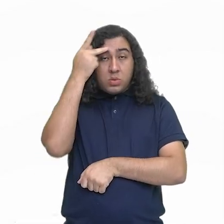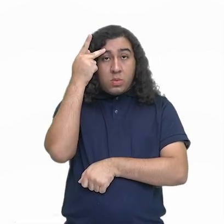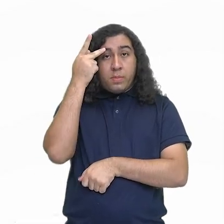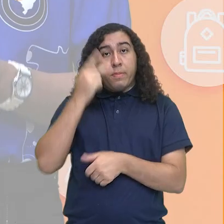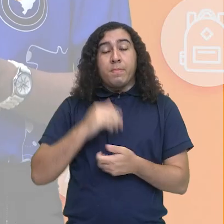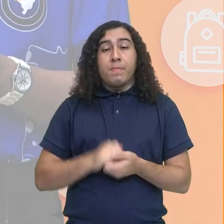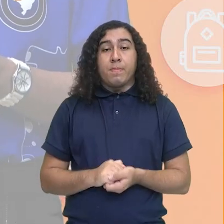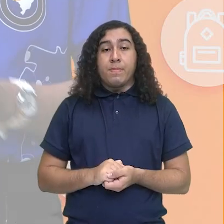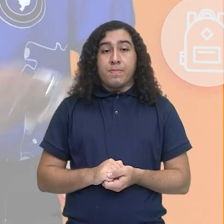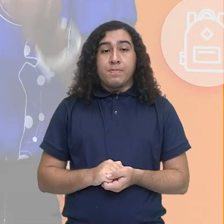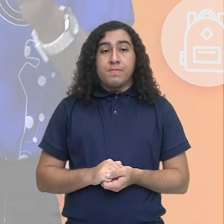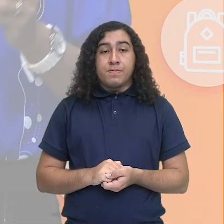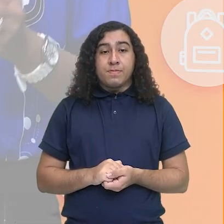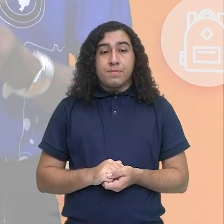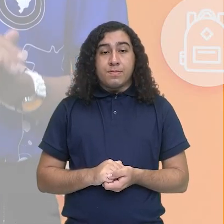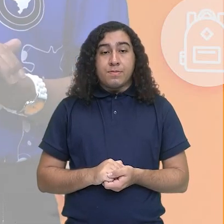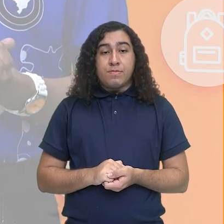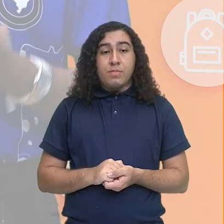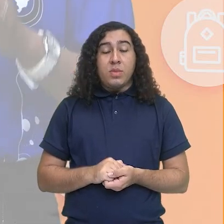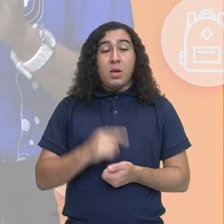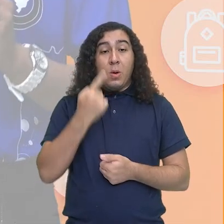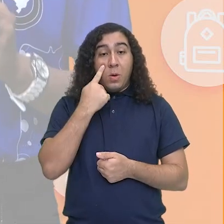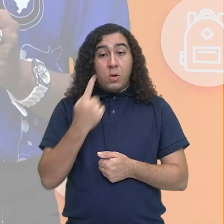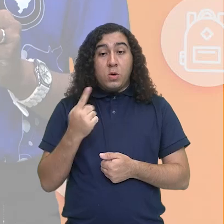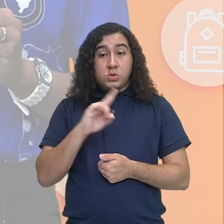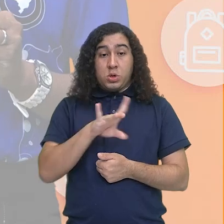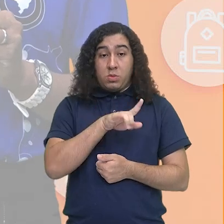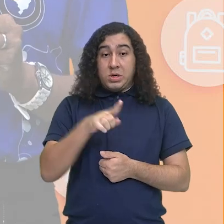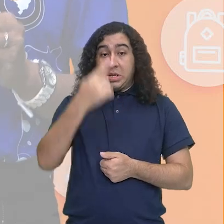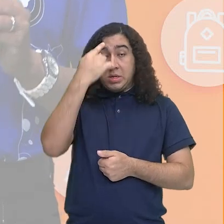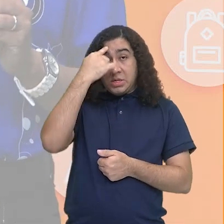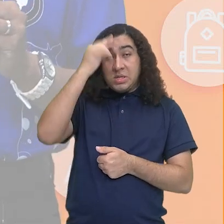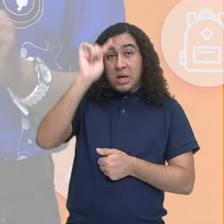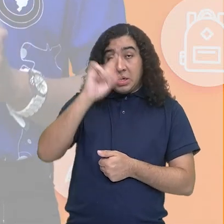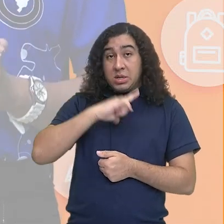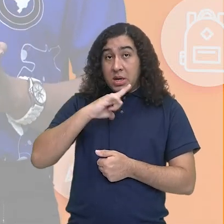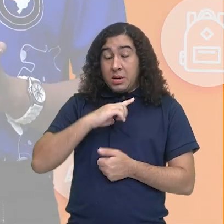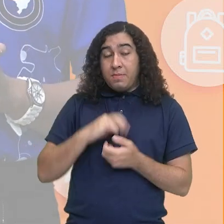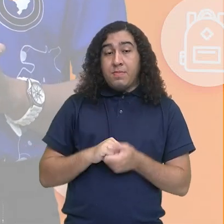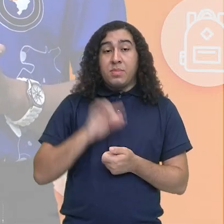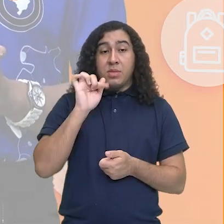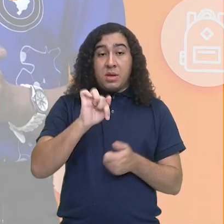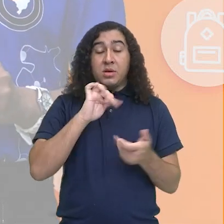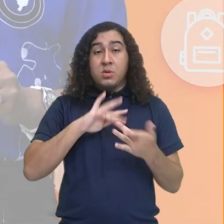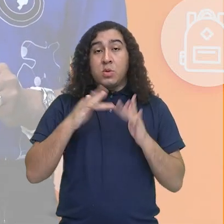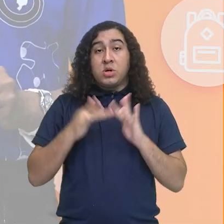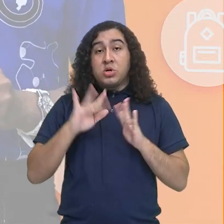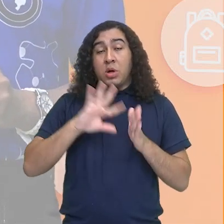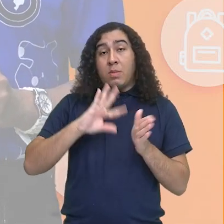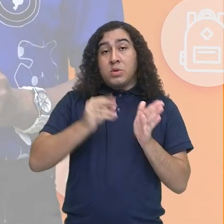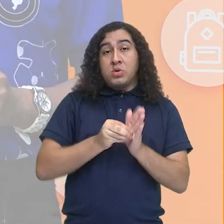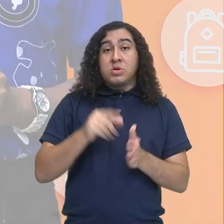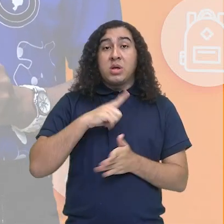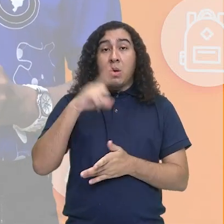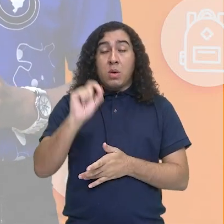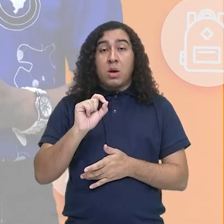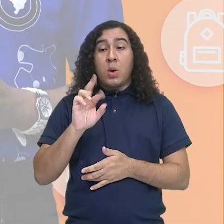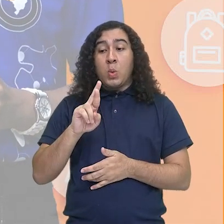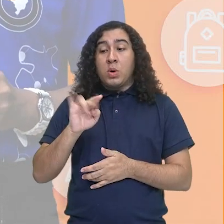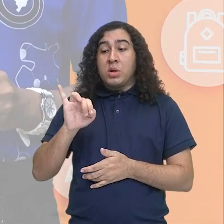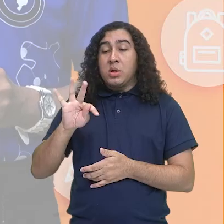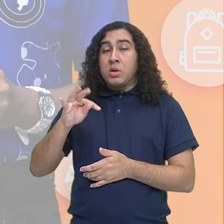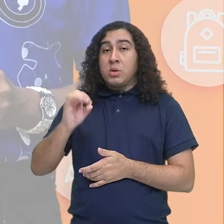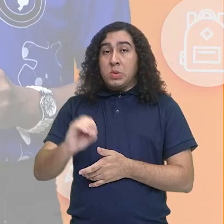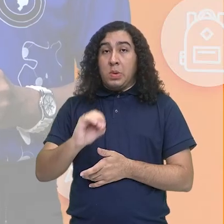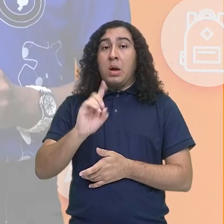das pessoas. Só que, olha, só para vocês terem ideia, nesse contexto amazônico, tem um rito de